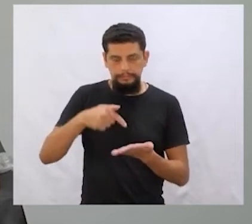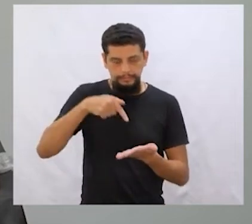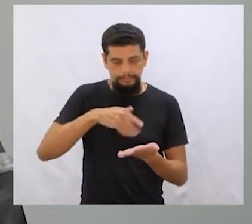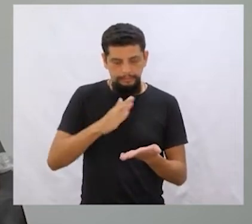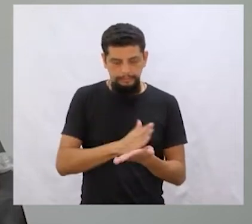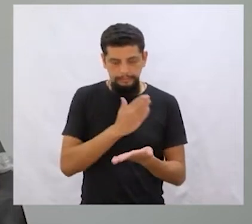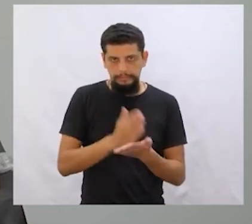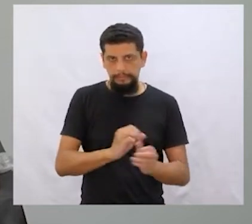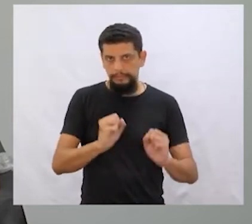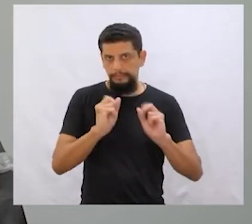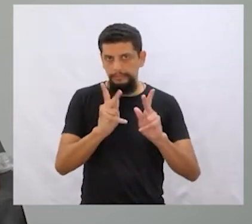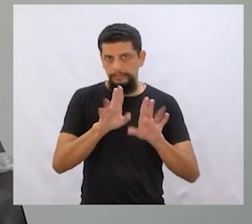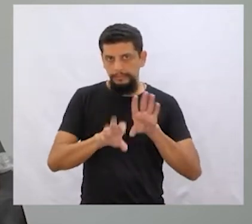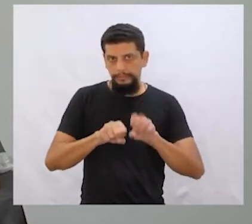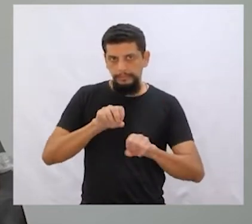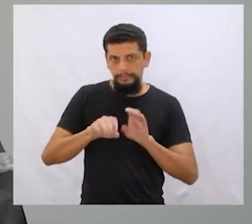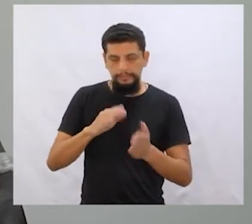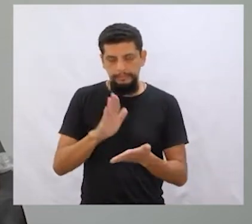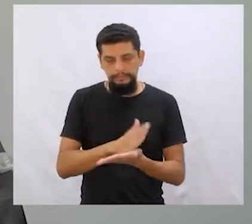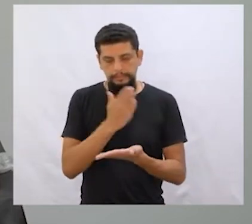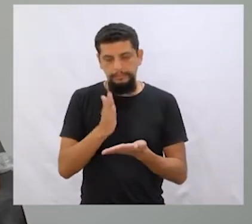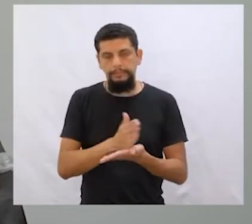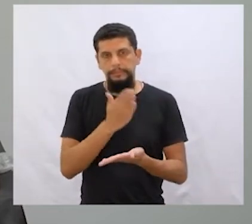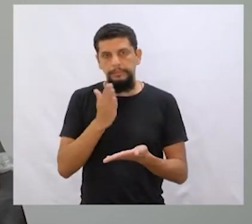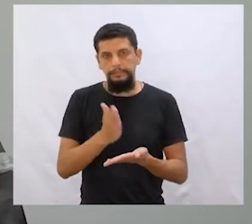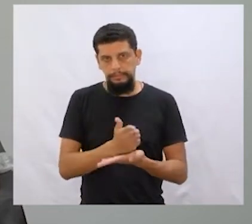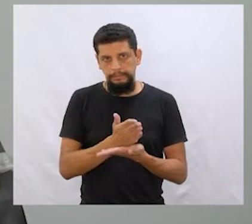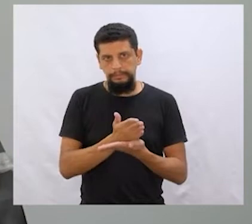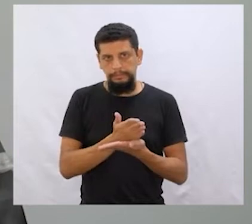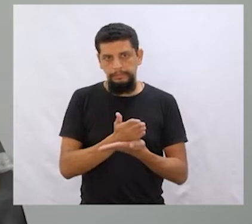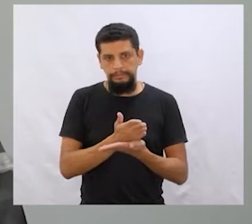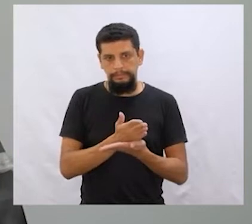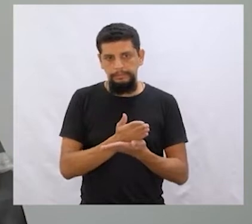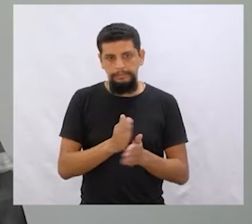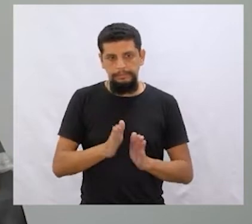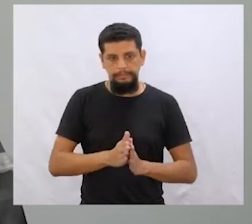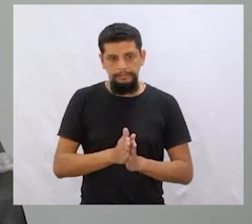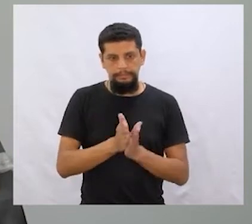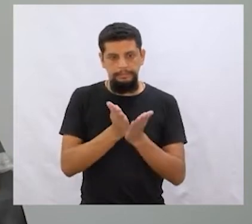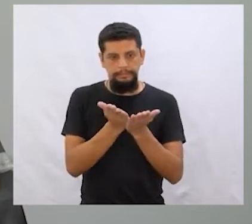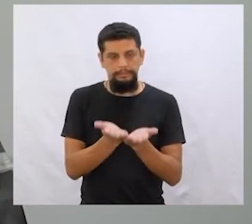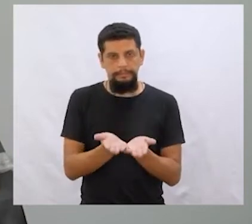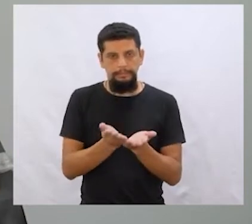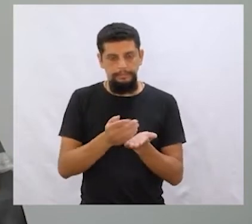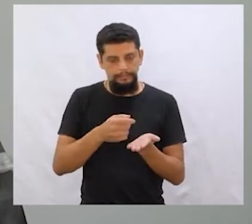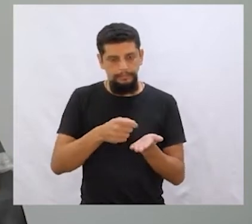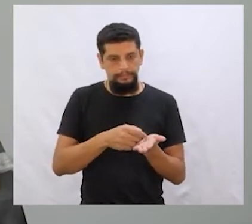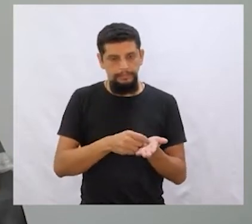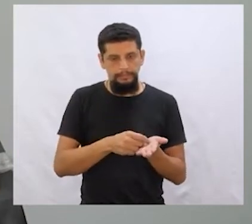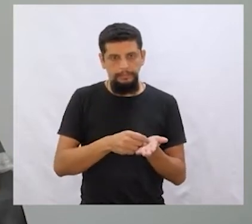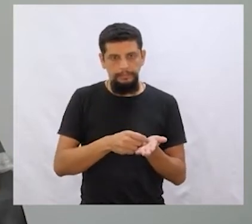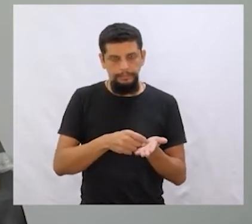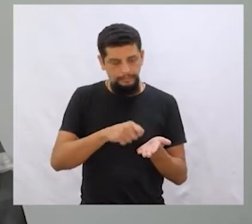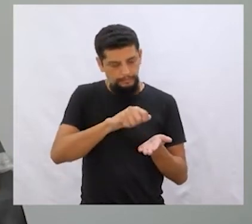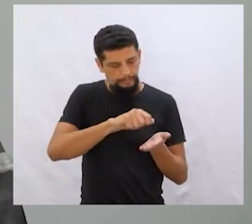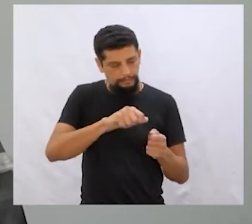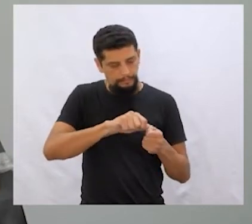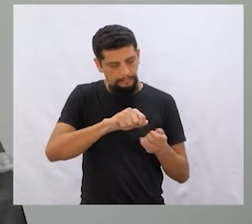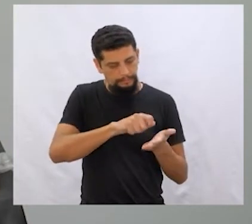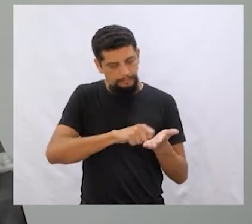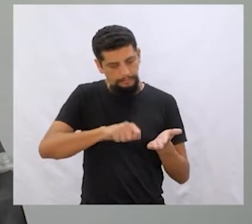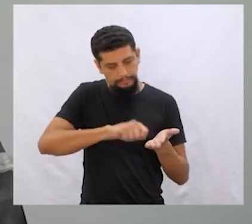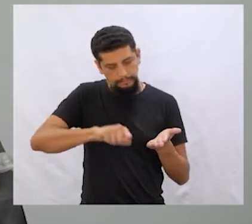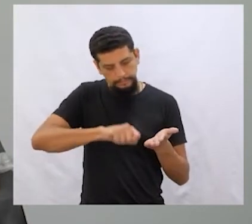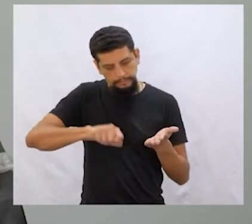nosso caderno, certo? Então peguem o caderno, abram o caderno lá onde nós estamos